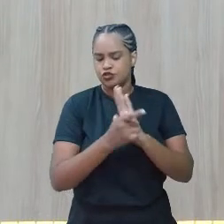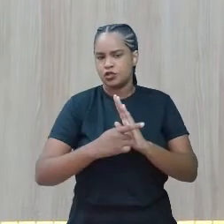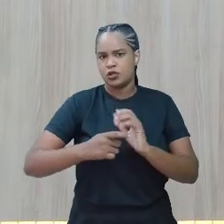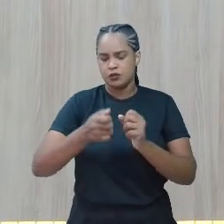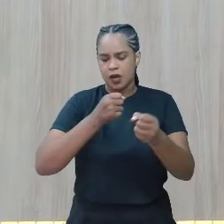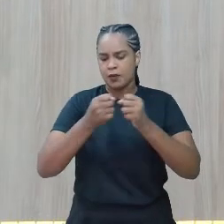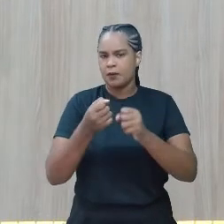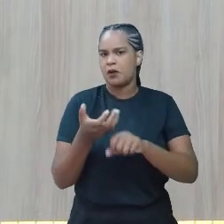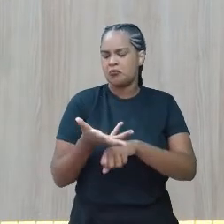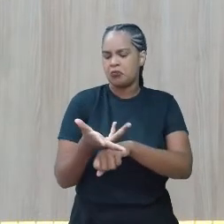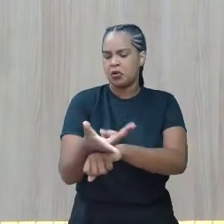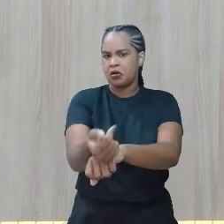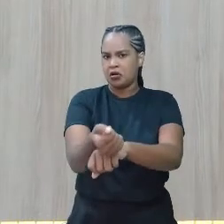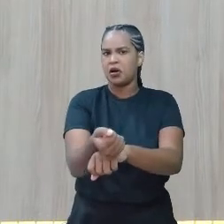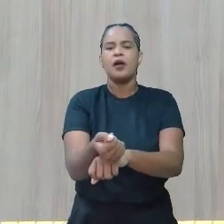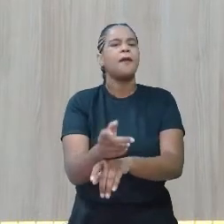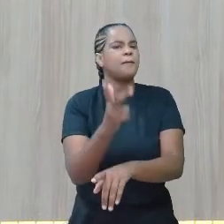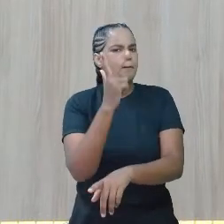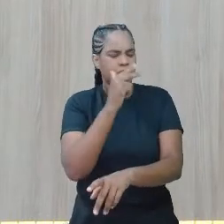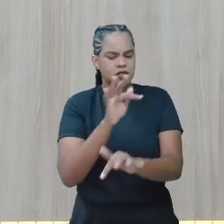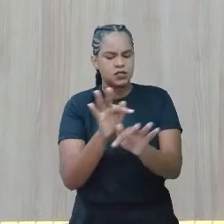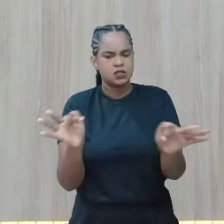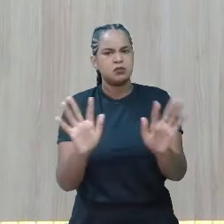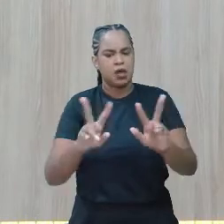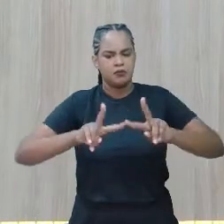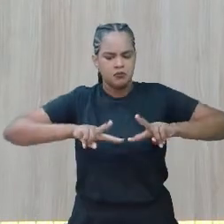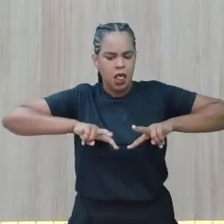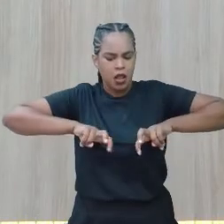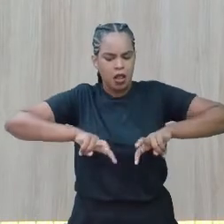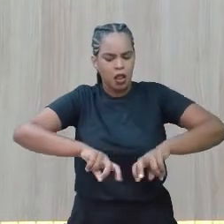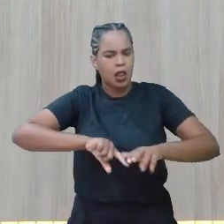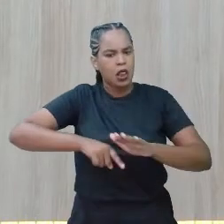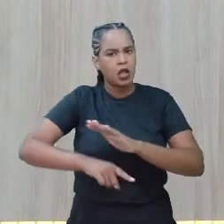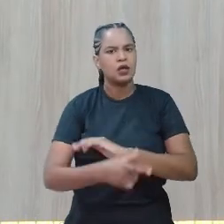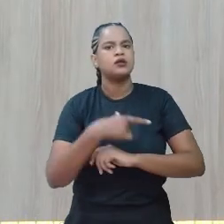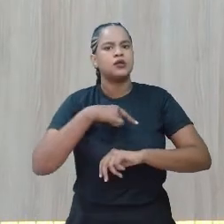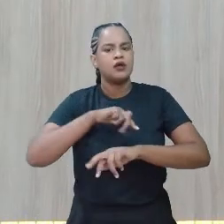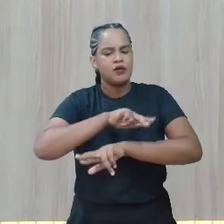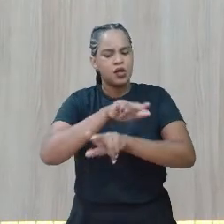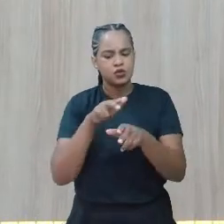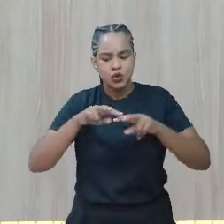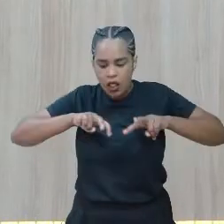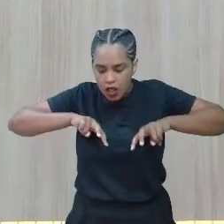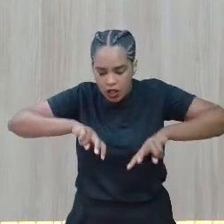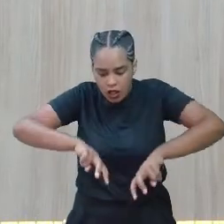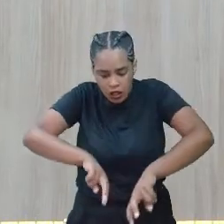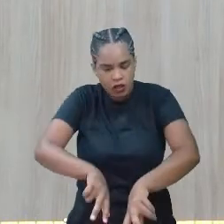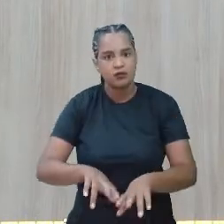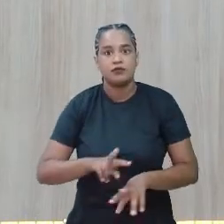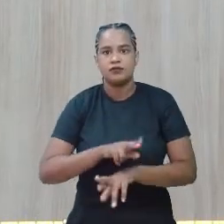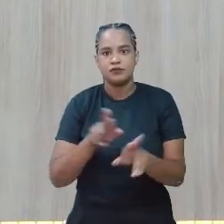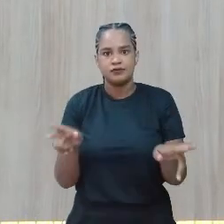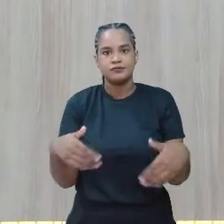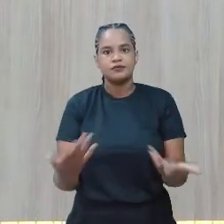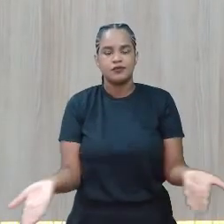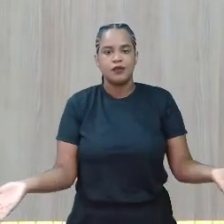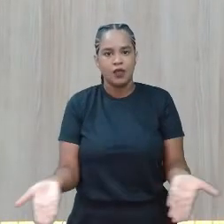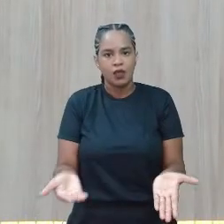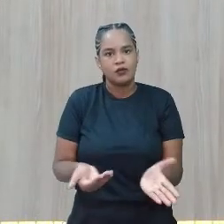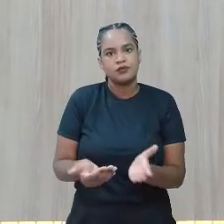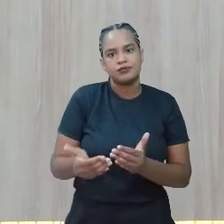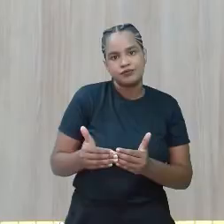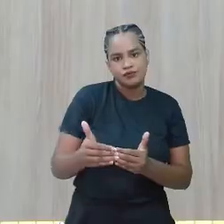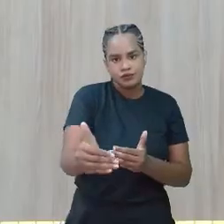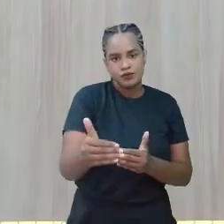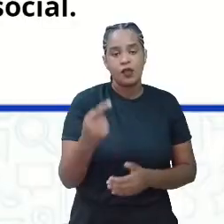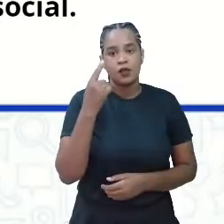que parece simples, mas ele é tão rico e tem tanta coisa para ser explorada. Vamos seguindo.